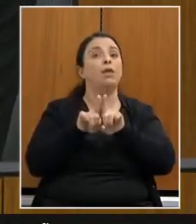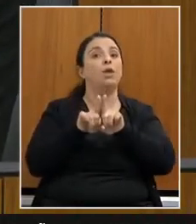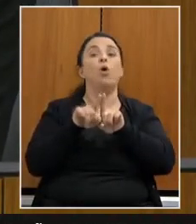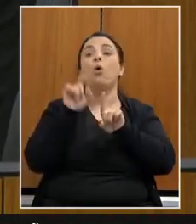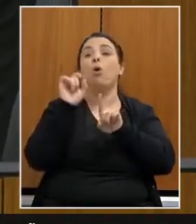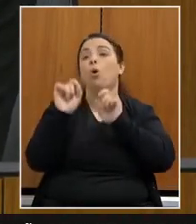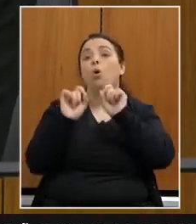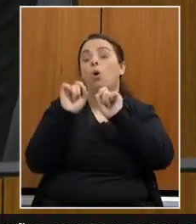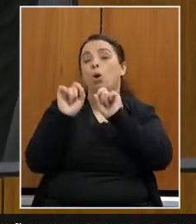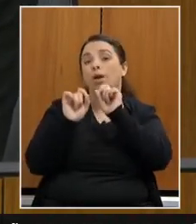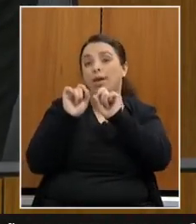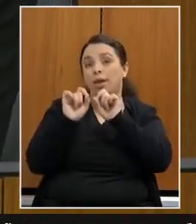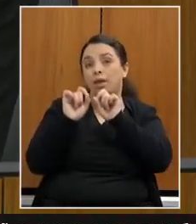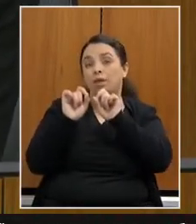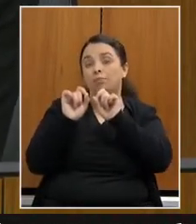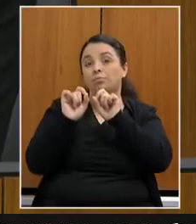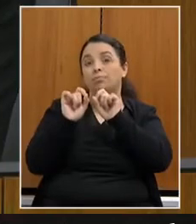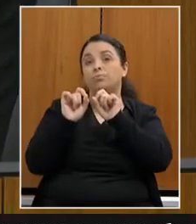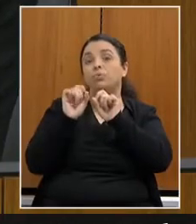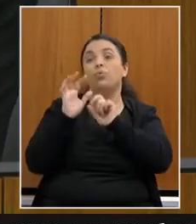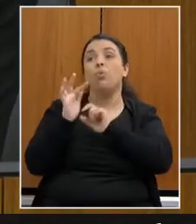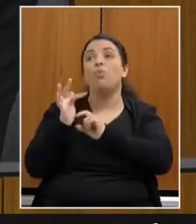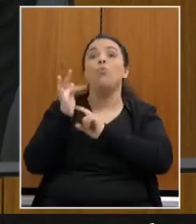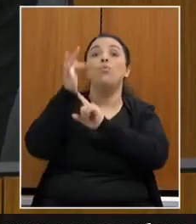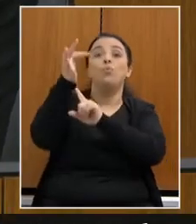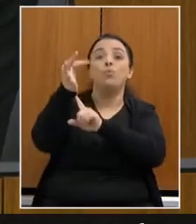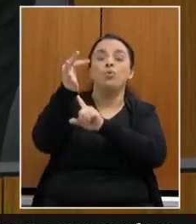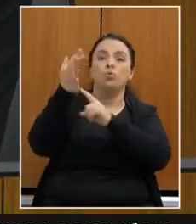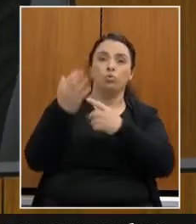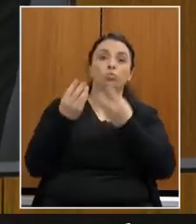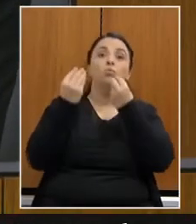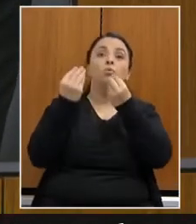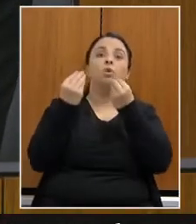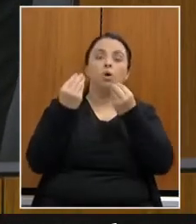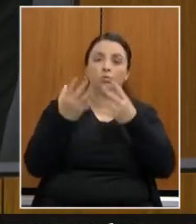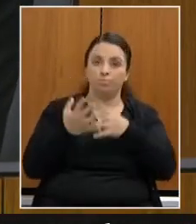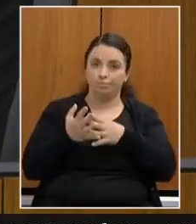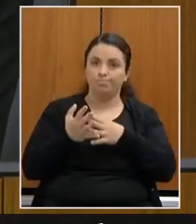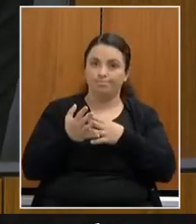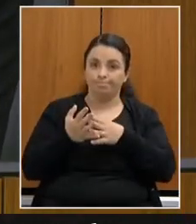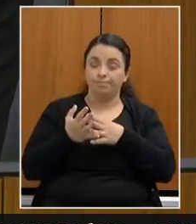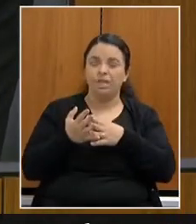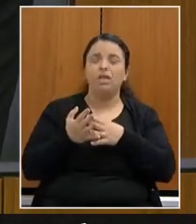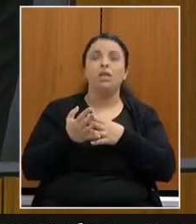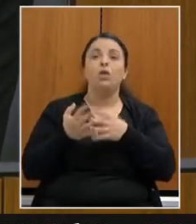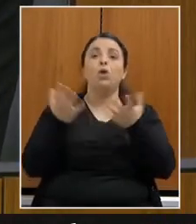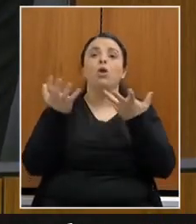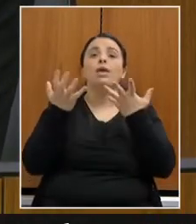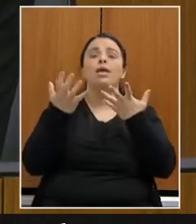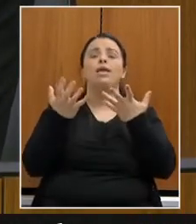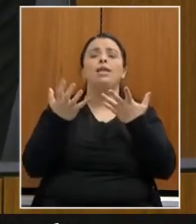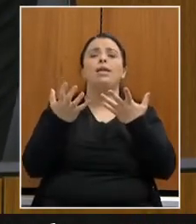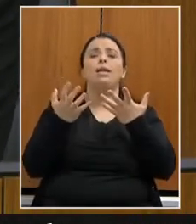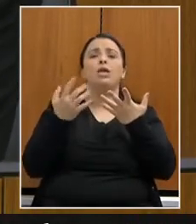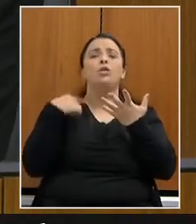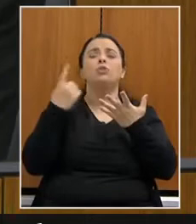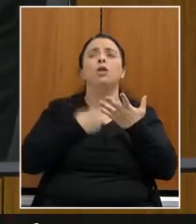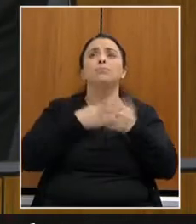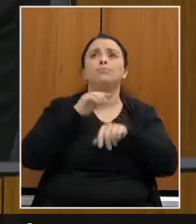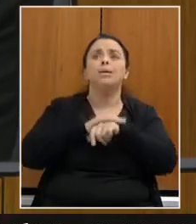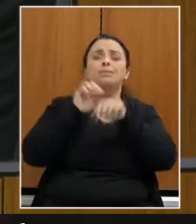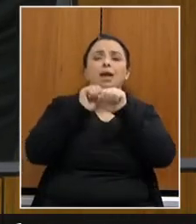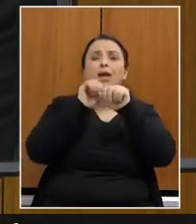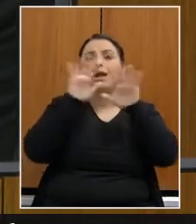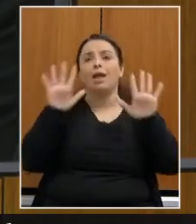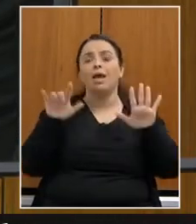momento a prioridade absoluta mas o futuro então para que a gente tenha clareza aqui eu queria um pouco mais de aprofundamento